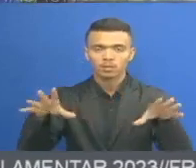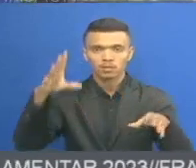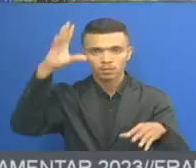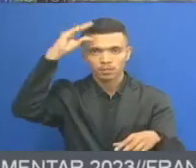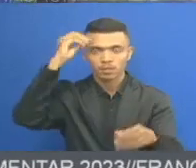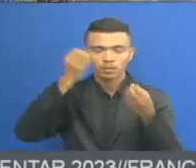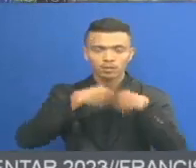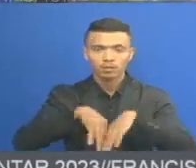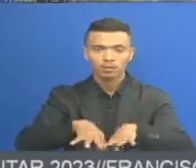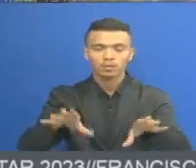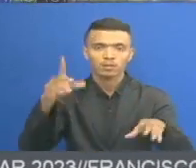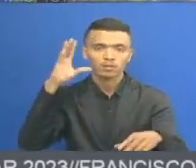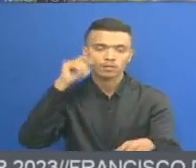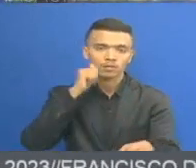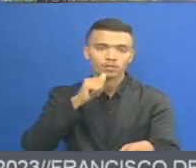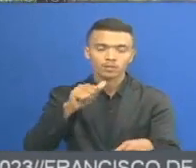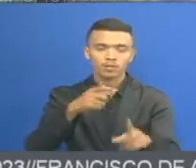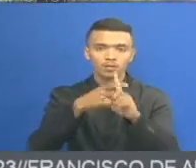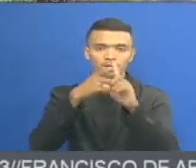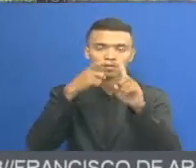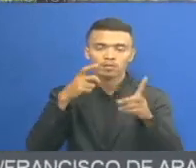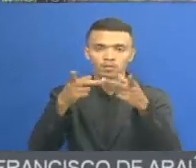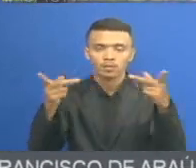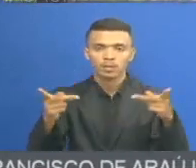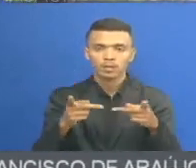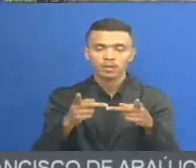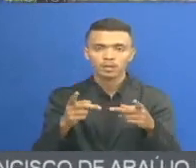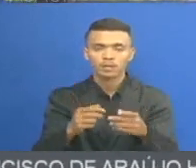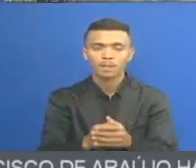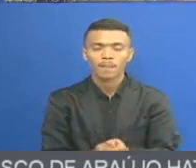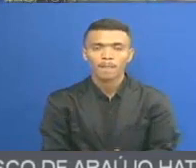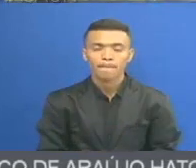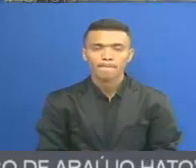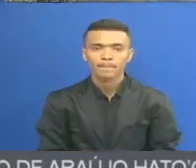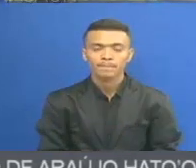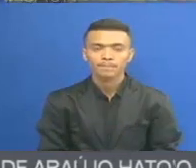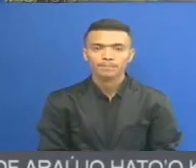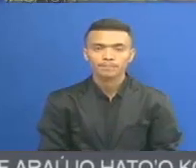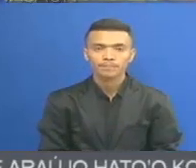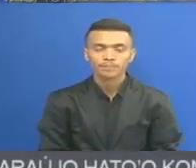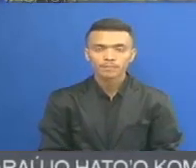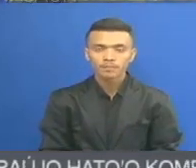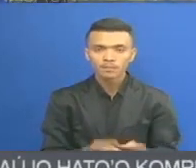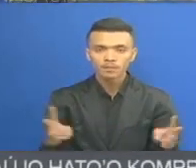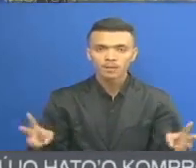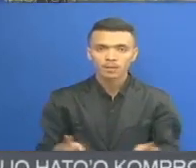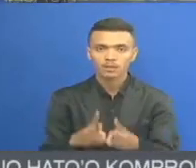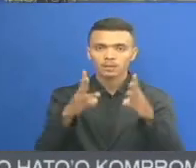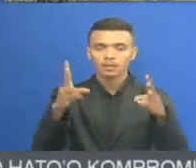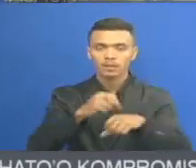mane bafali tasi feto e lihusi area nebe husi pontaleste bafali lormuno ne estrada nacional